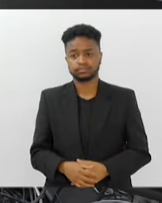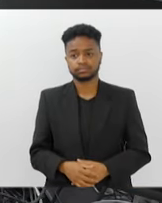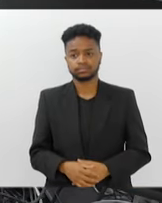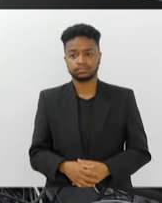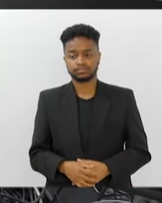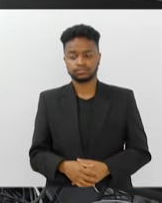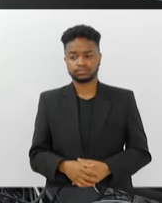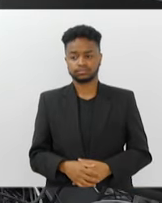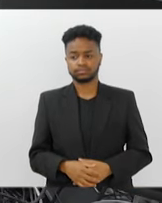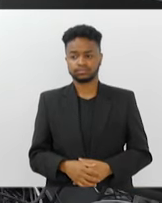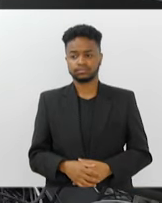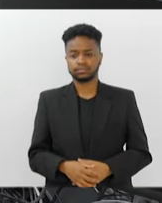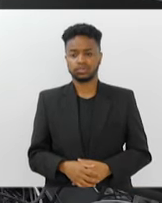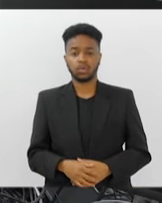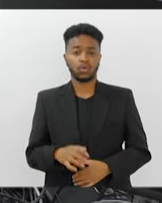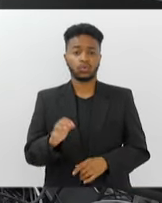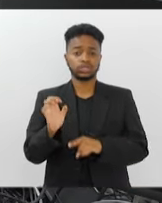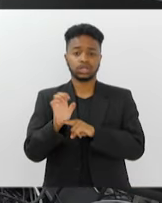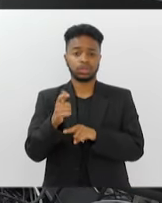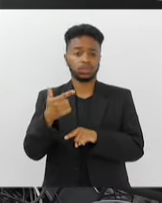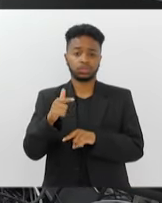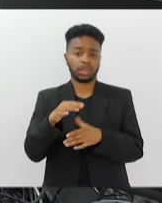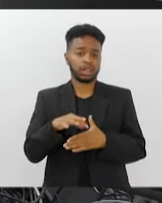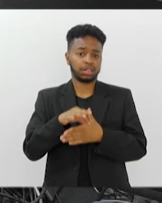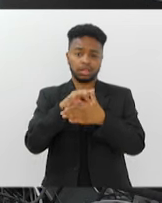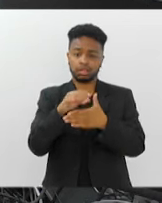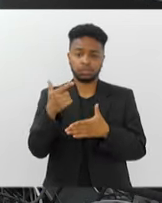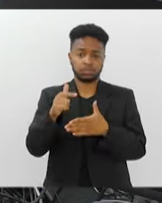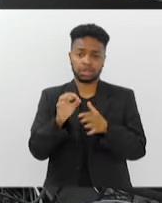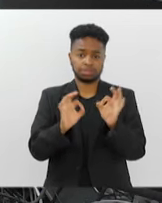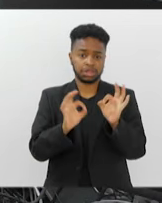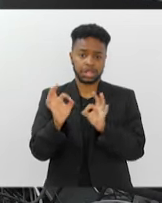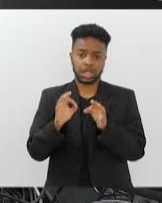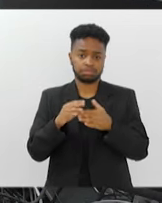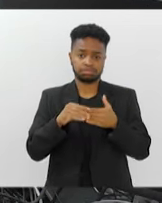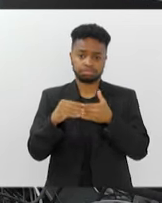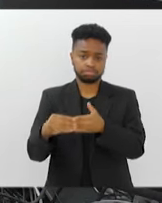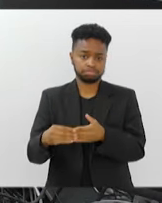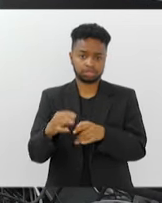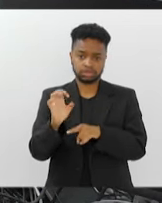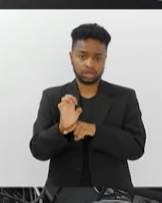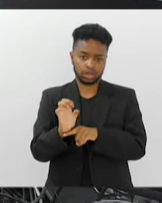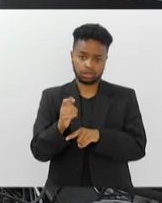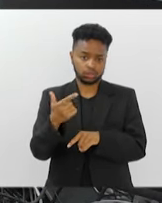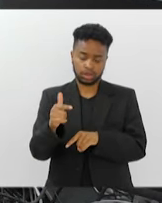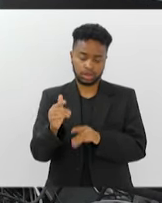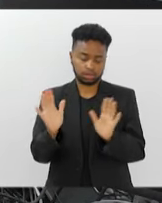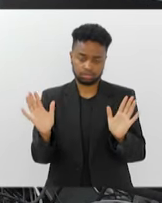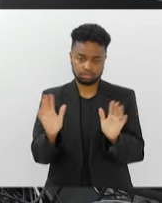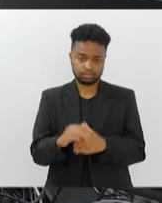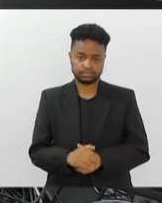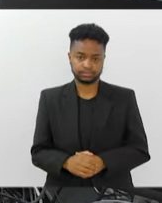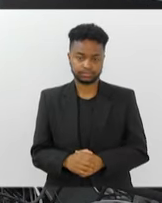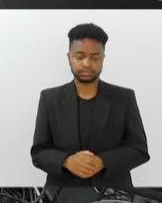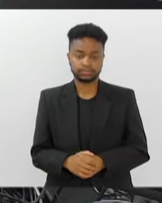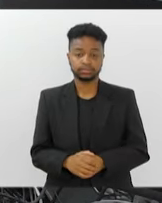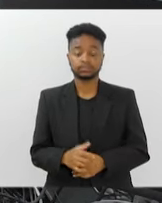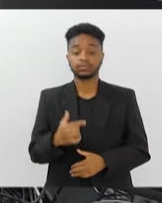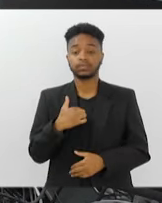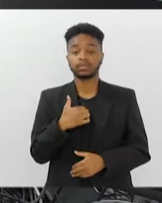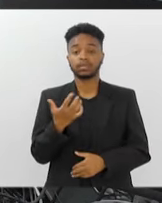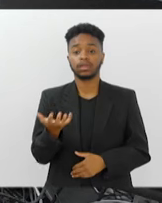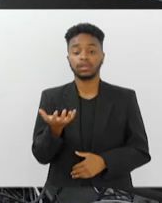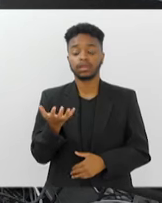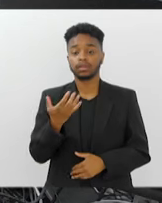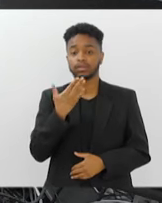não tem comando Presidente o estado tá sem comando não tem um líder um comandante no estado para começar não existe o estado tá sem comando eu queria aqui que o